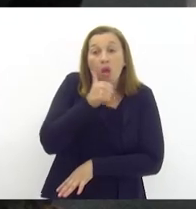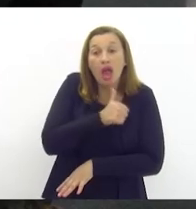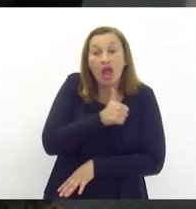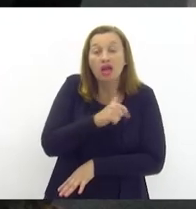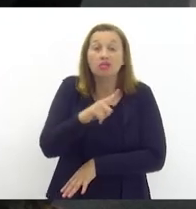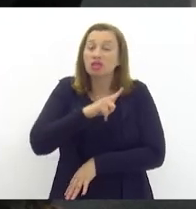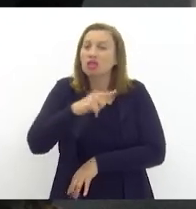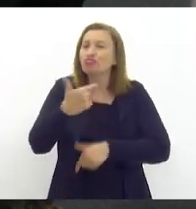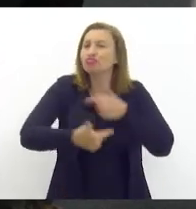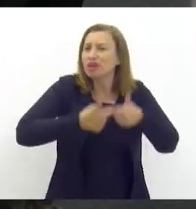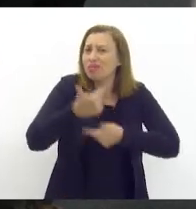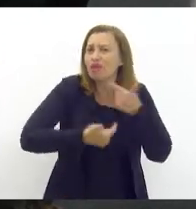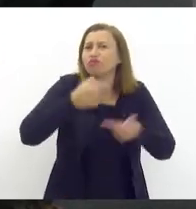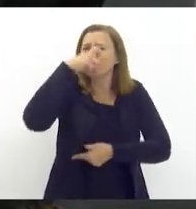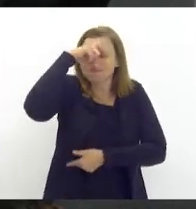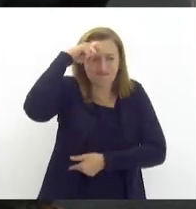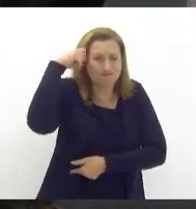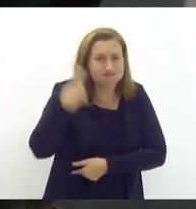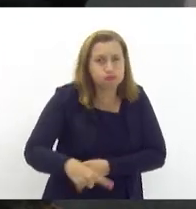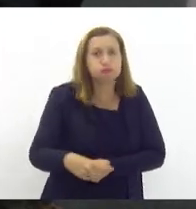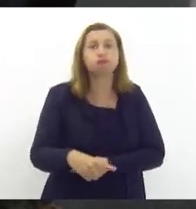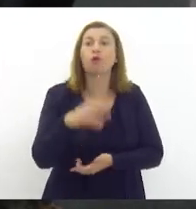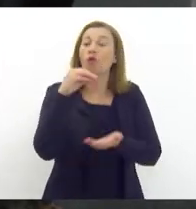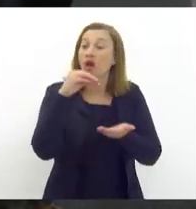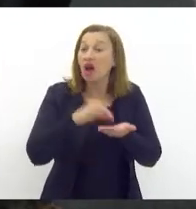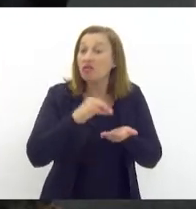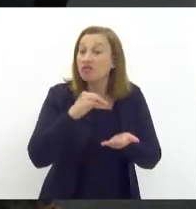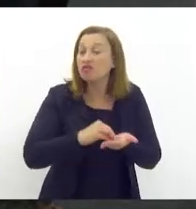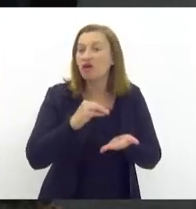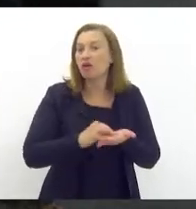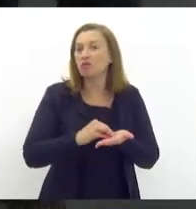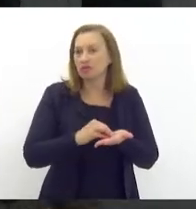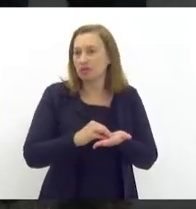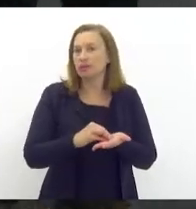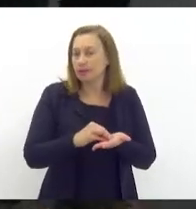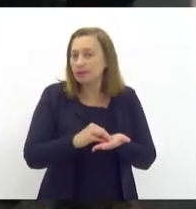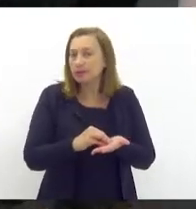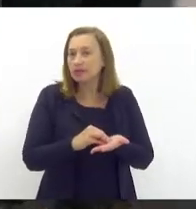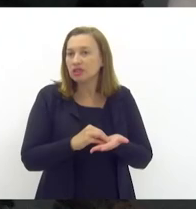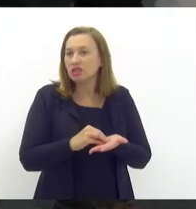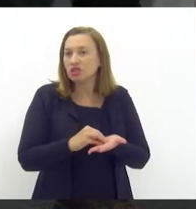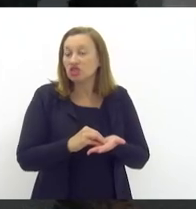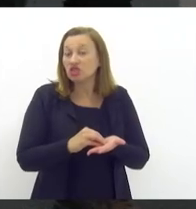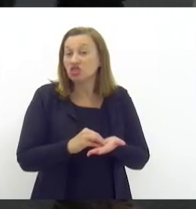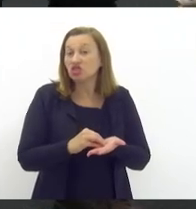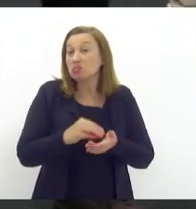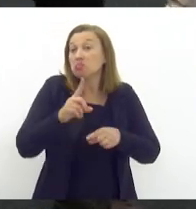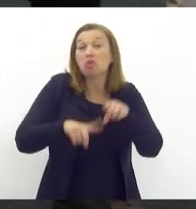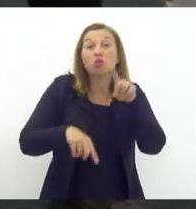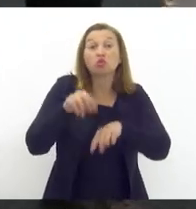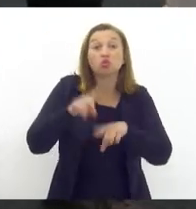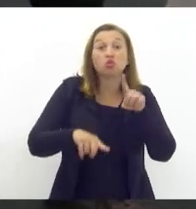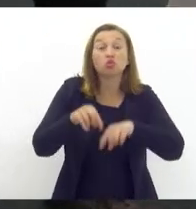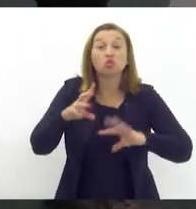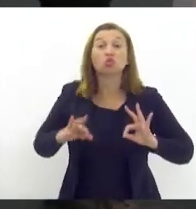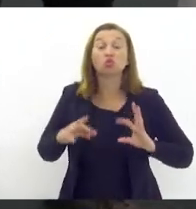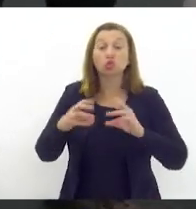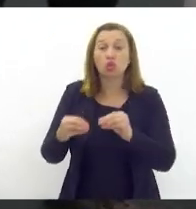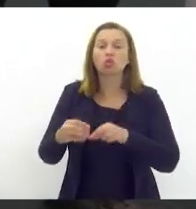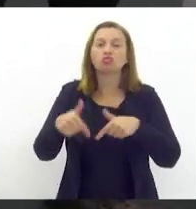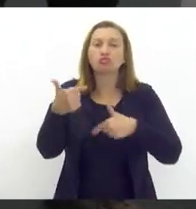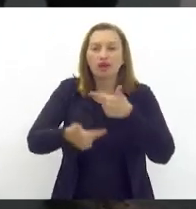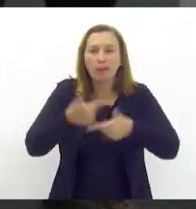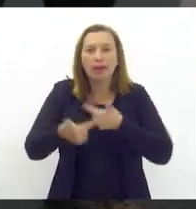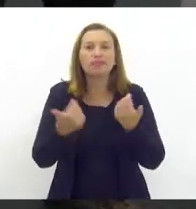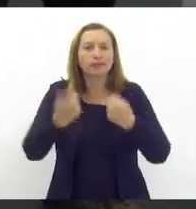têm um trabalho árduo, né, pela falta de condições, inclusive, de equipamentos, de todo o trabalho que têm que